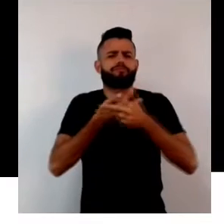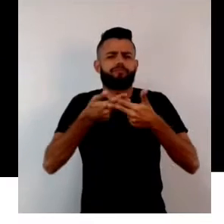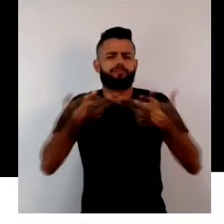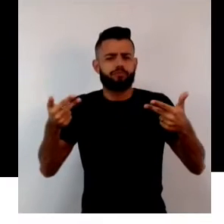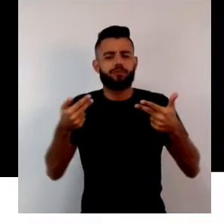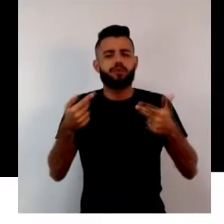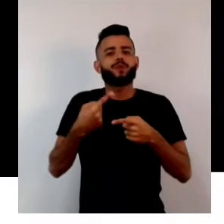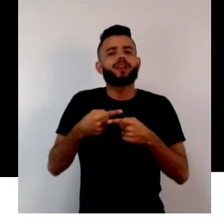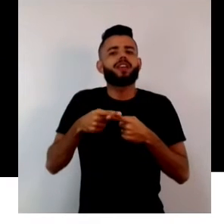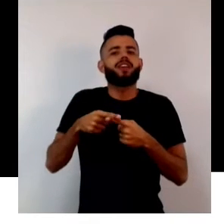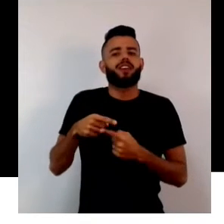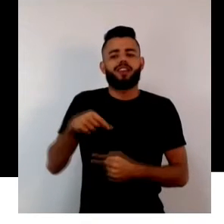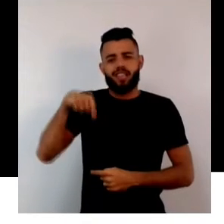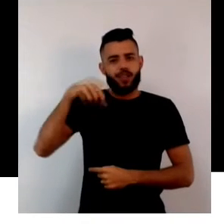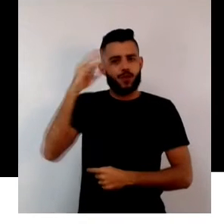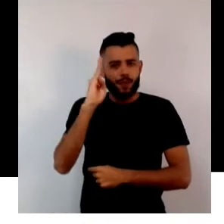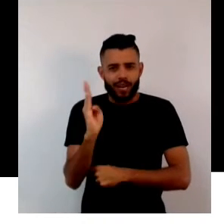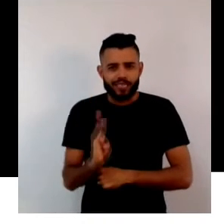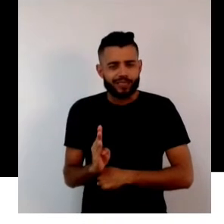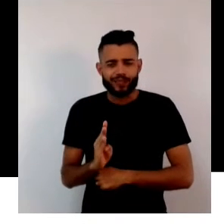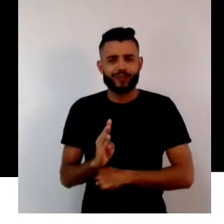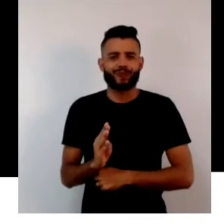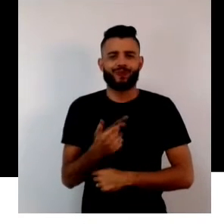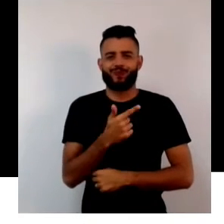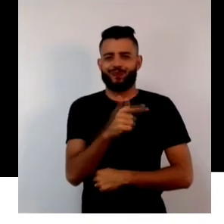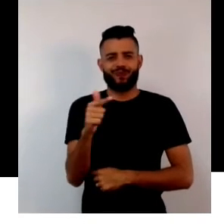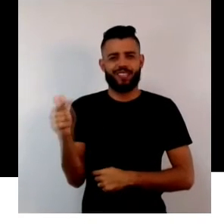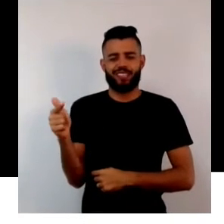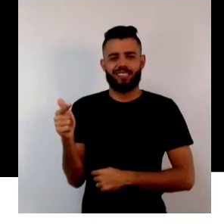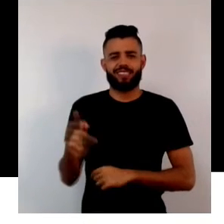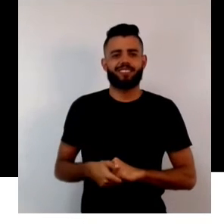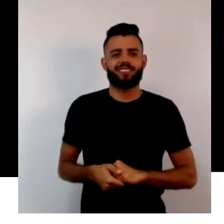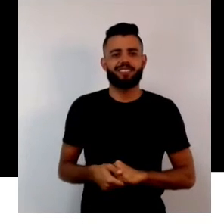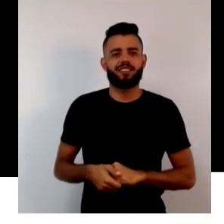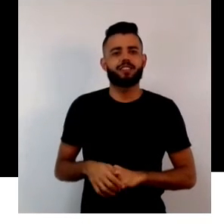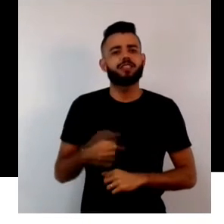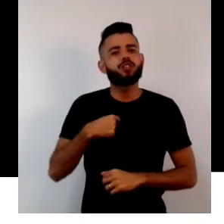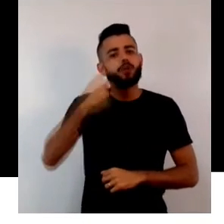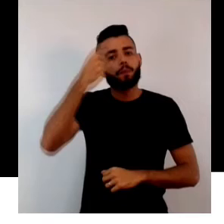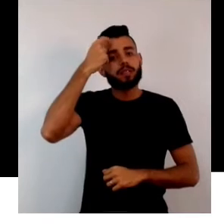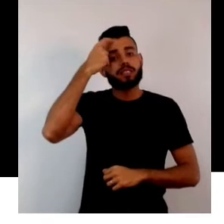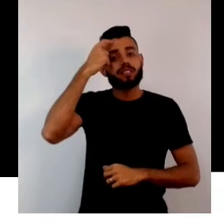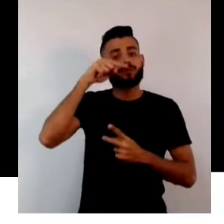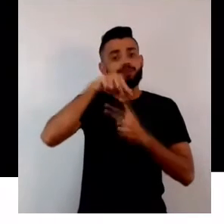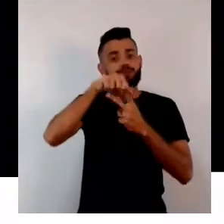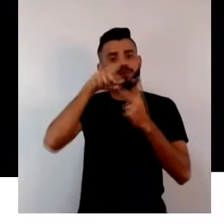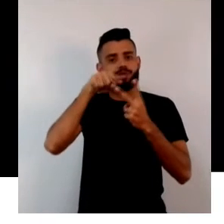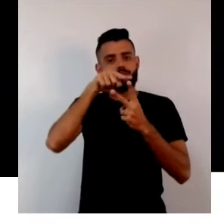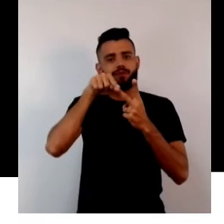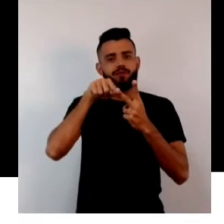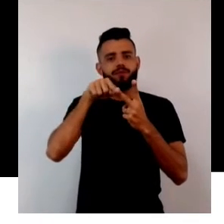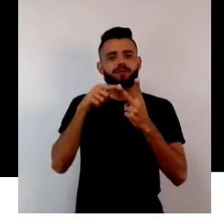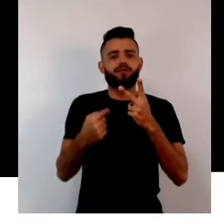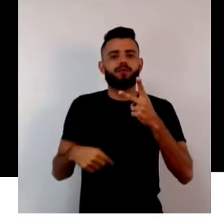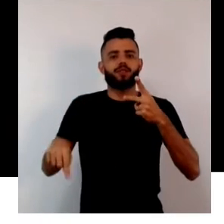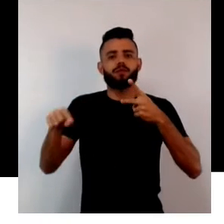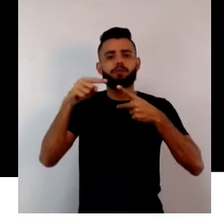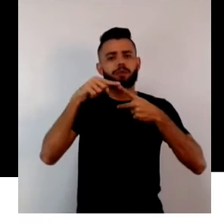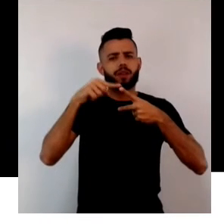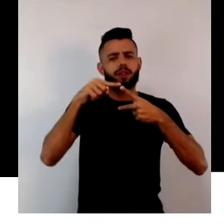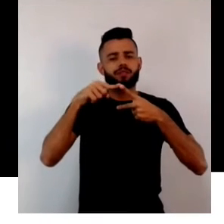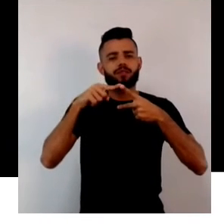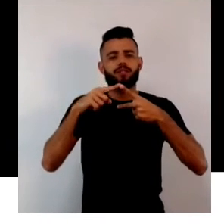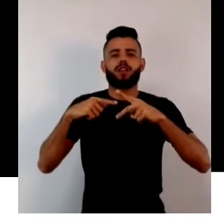e que, pensando aqui, eu acho que por 2 motivos, né? O primeiro é que é um trabalho muito bem